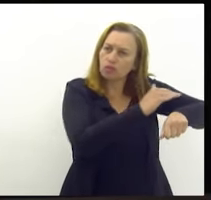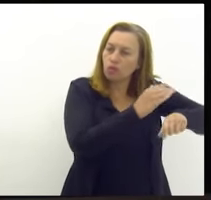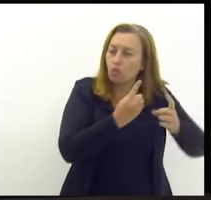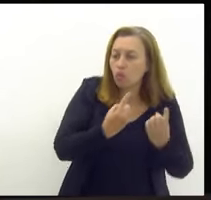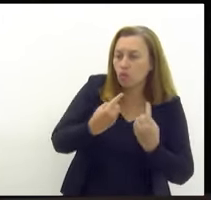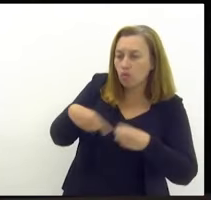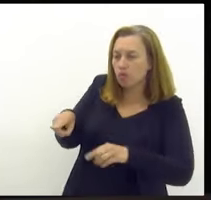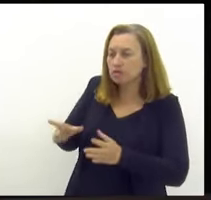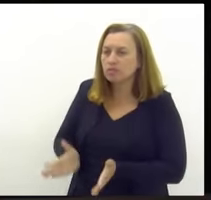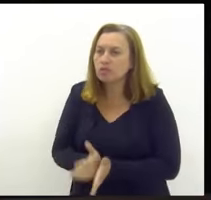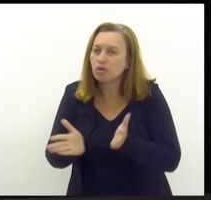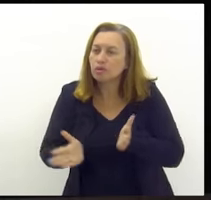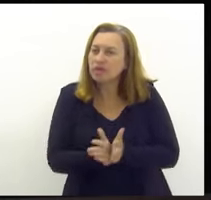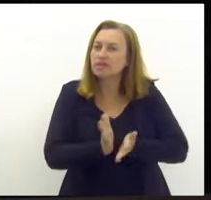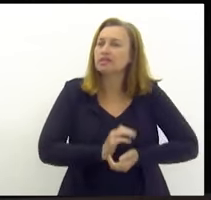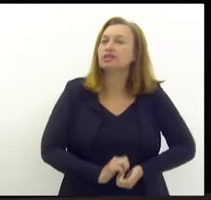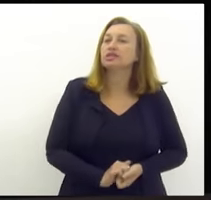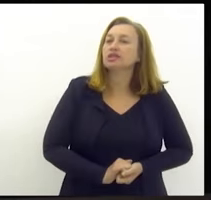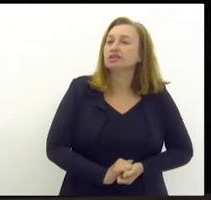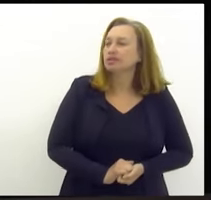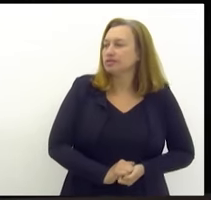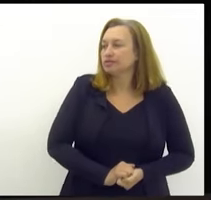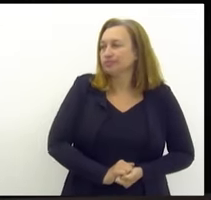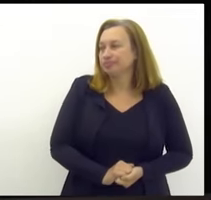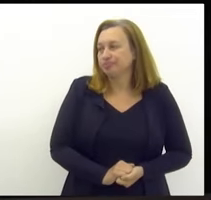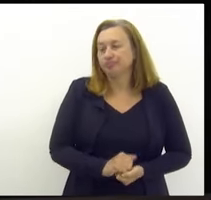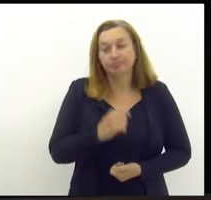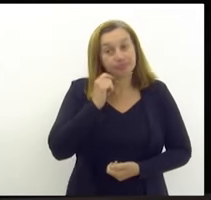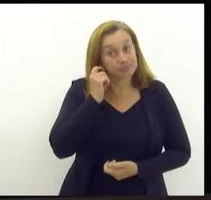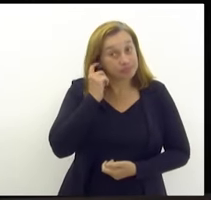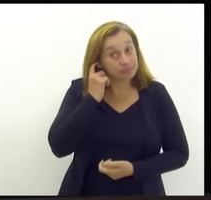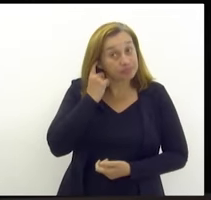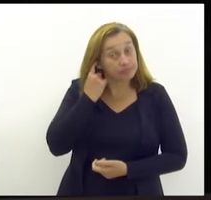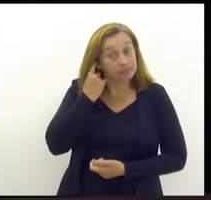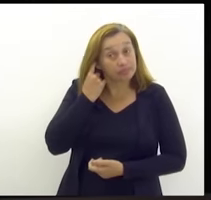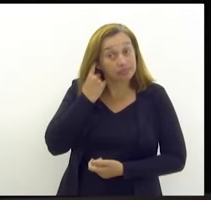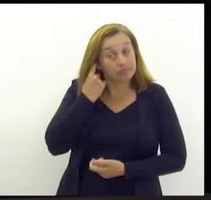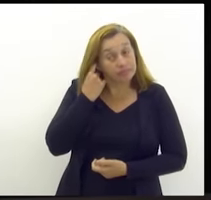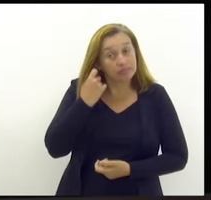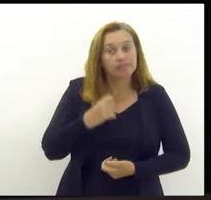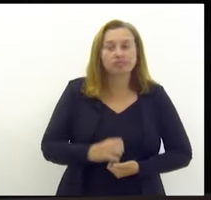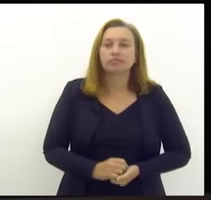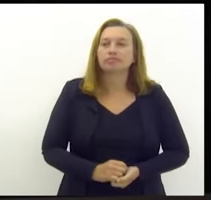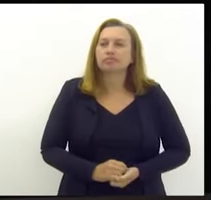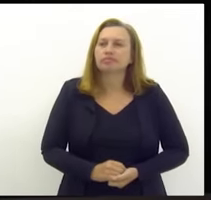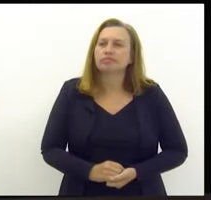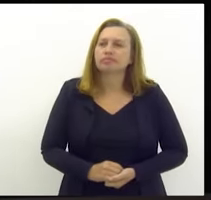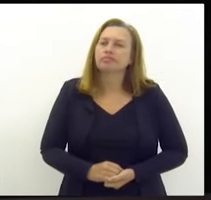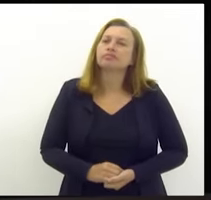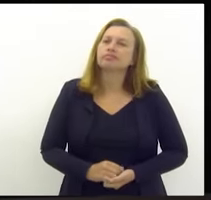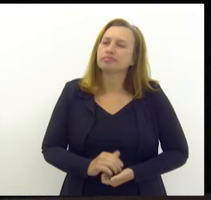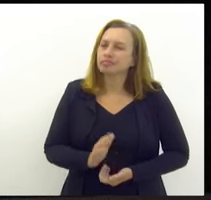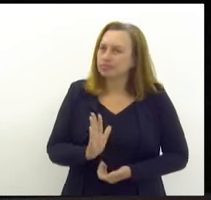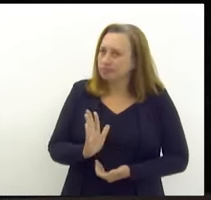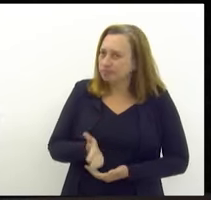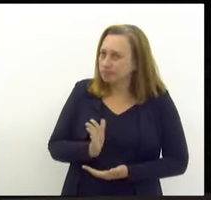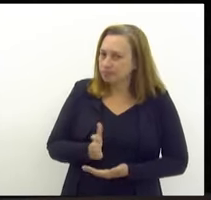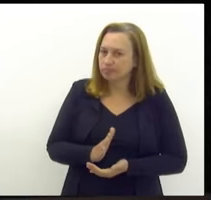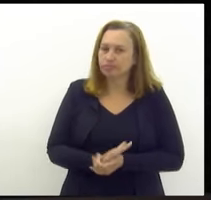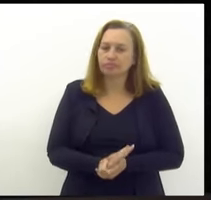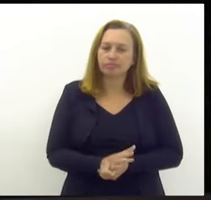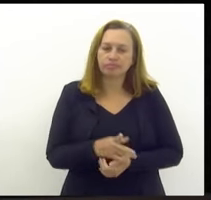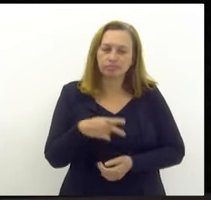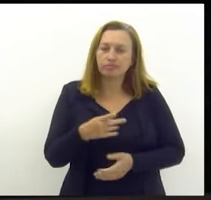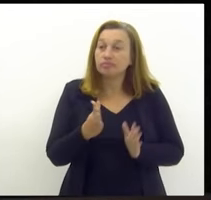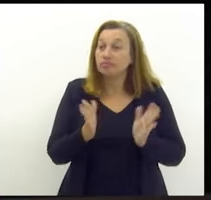que já foi naquela outra legislação de alguma forma né tangenciado Hoje